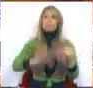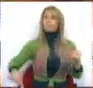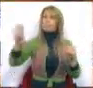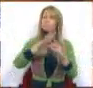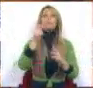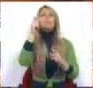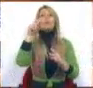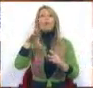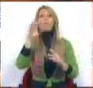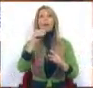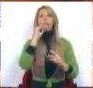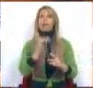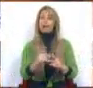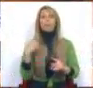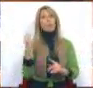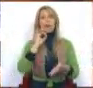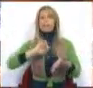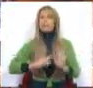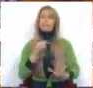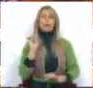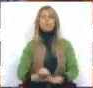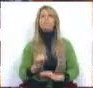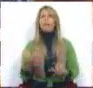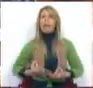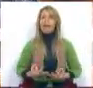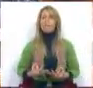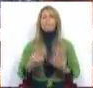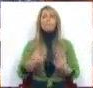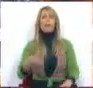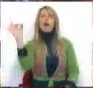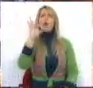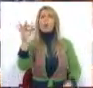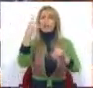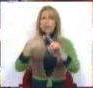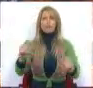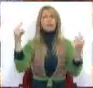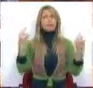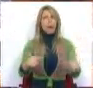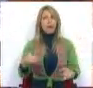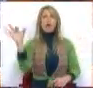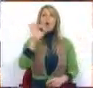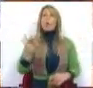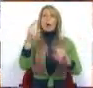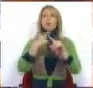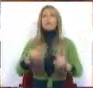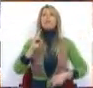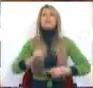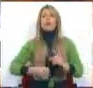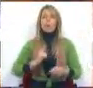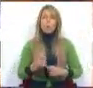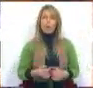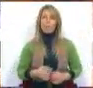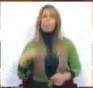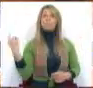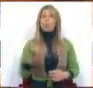para nós aí essencial. Há uma quarta diferença, e a quarta diferença é esta.